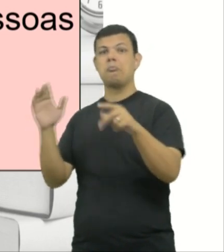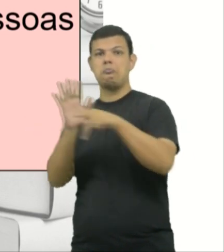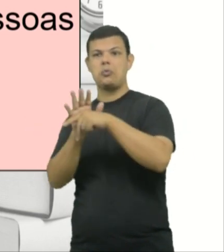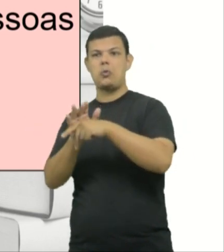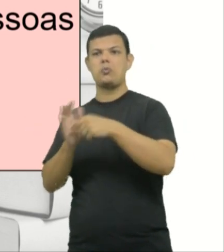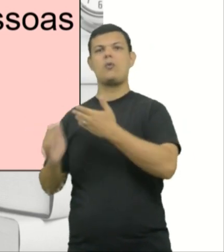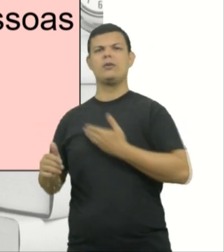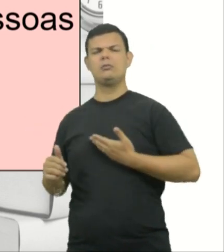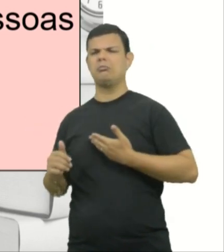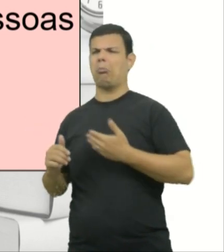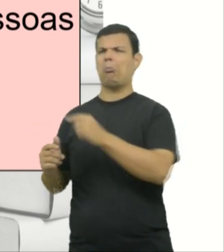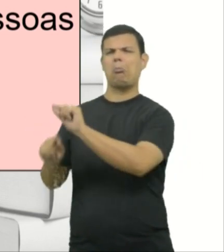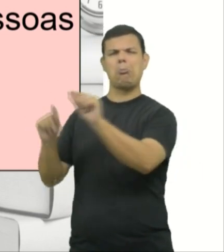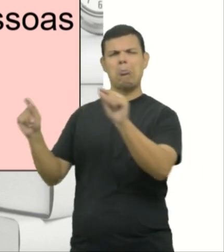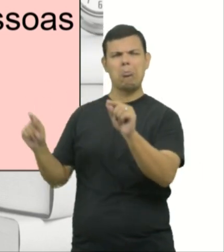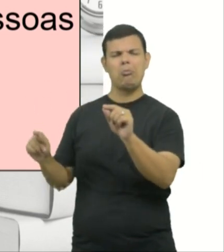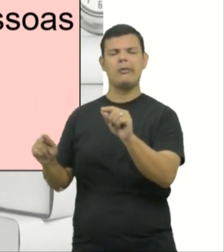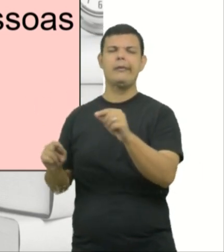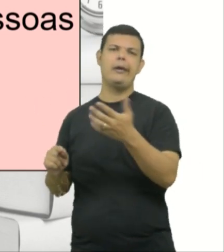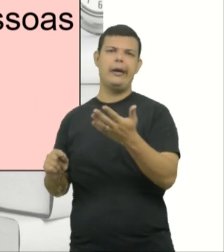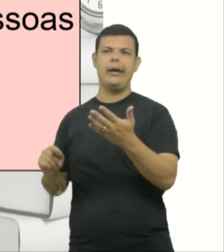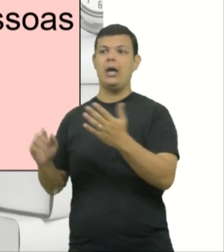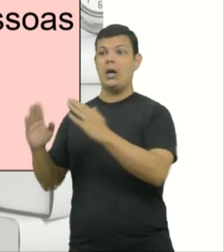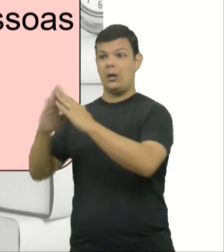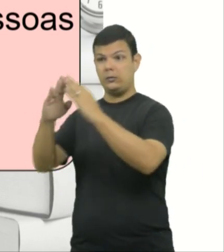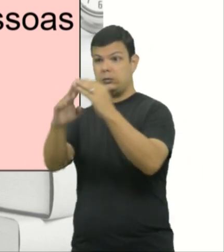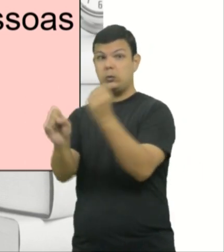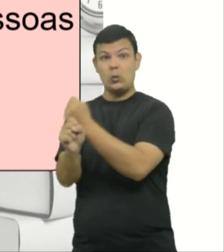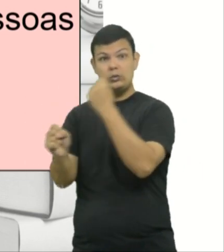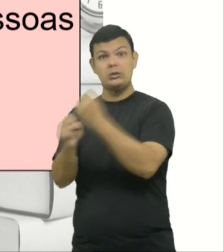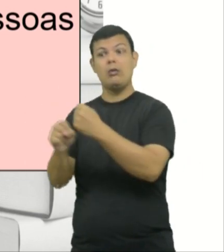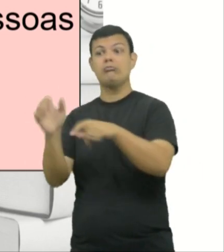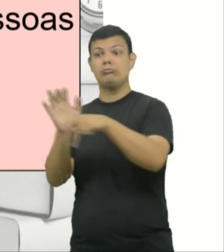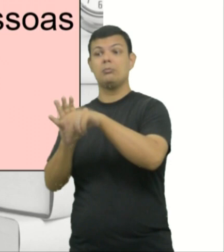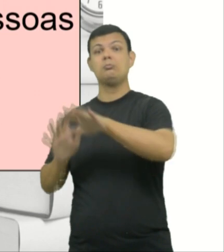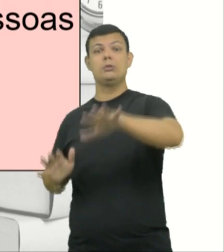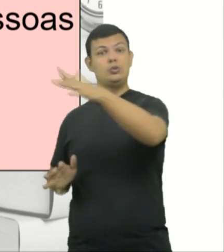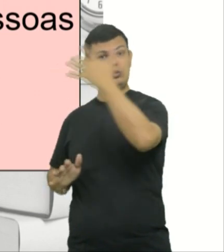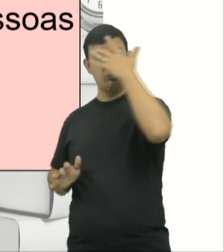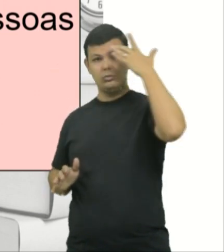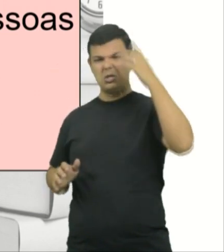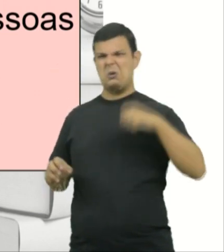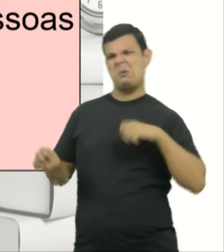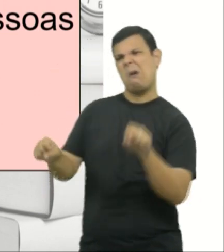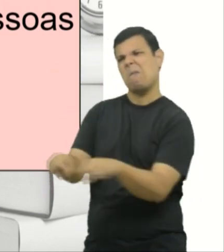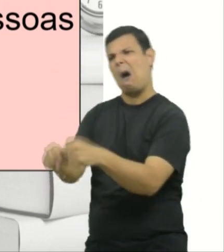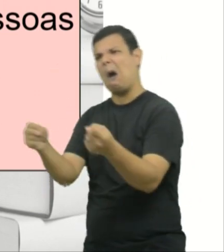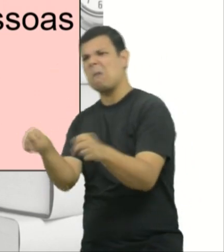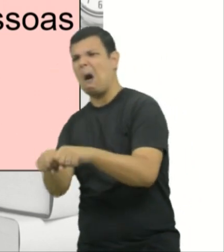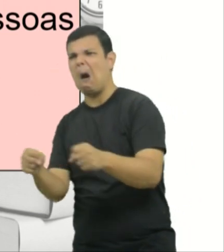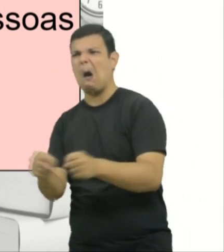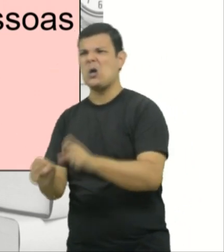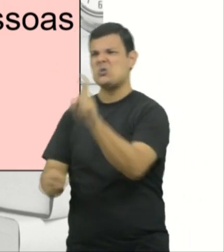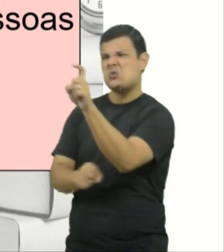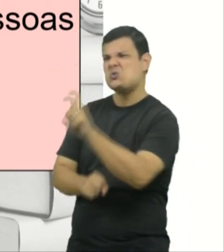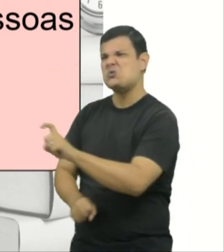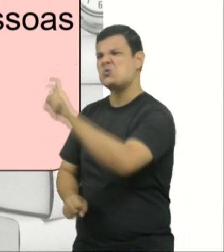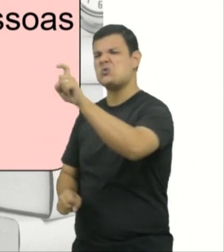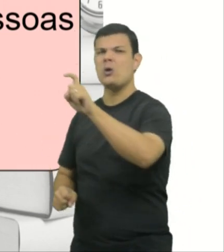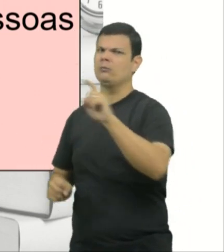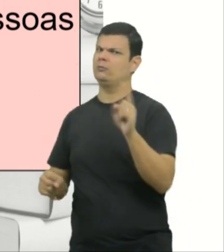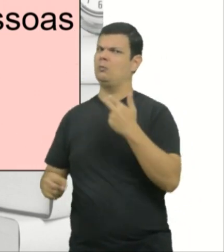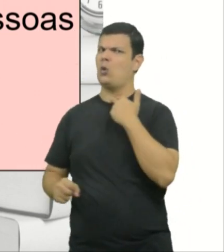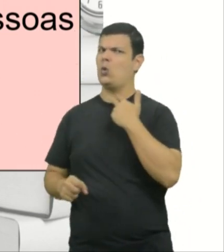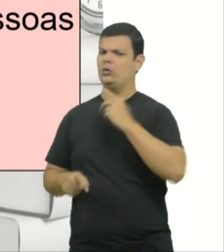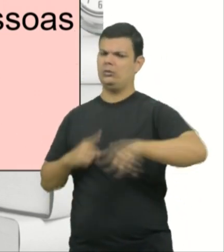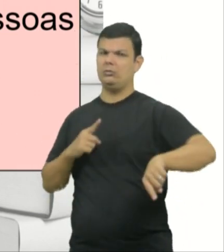é patrimônio público? Patrimônio público são todas as construções públicas que existem. Nós não podemos destruir, quebrar, pichar,